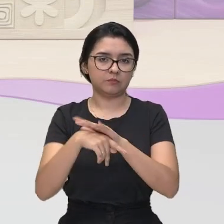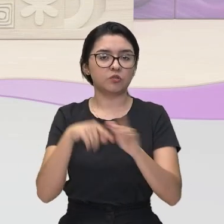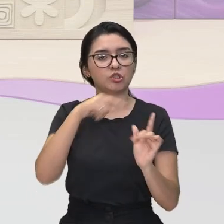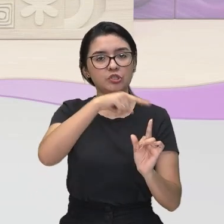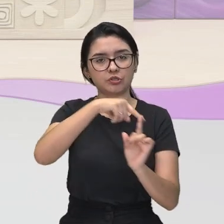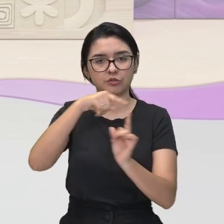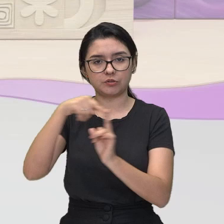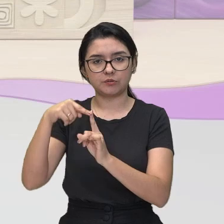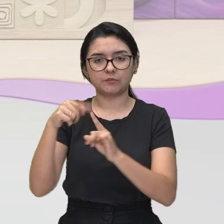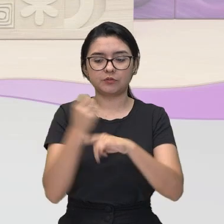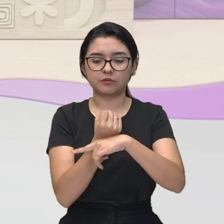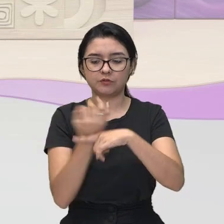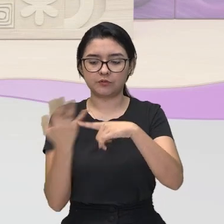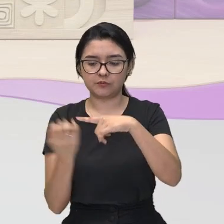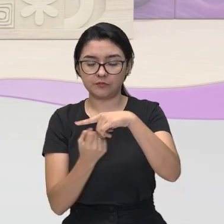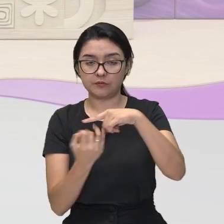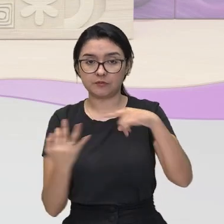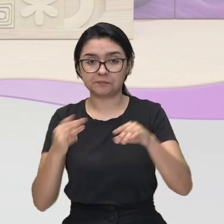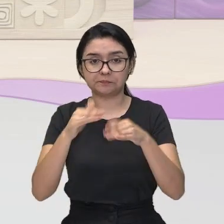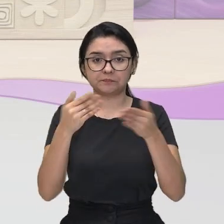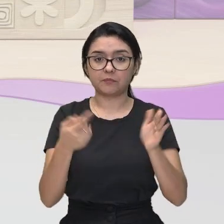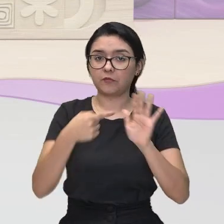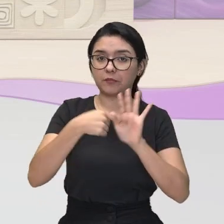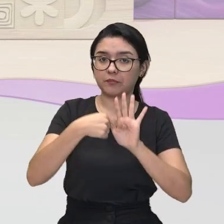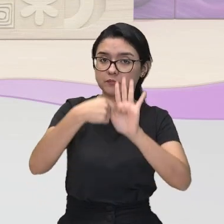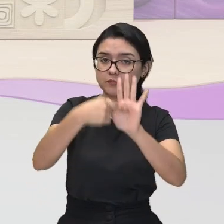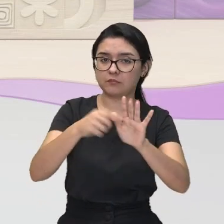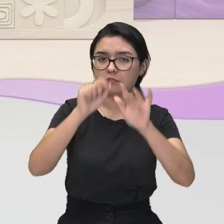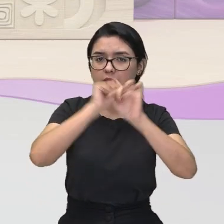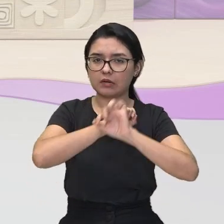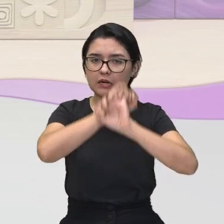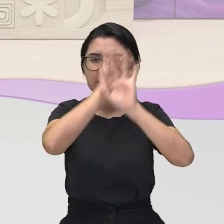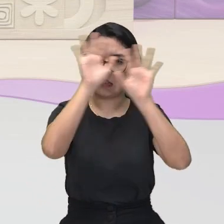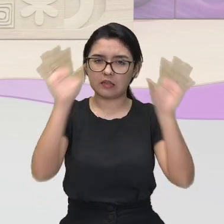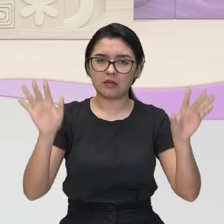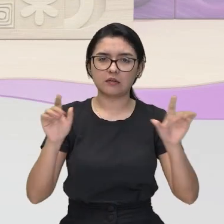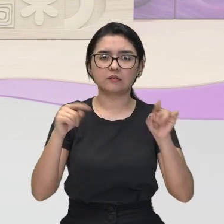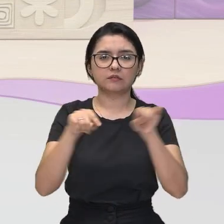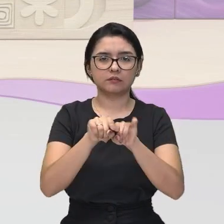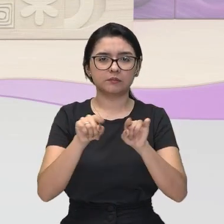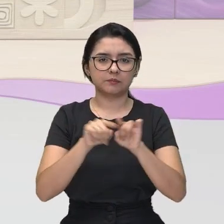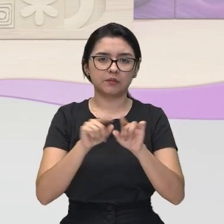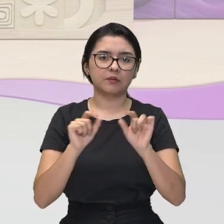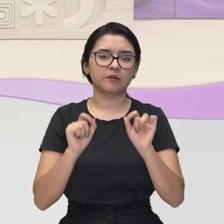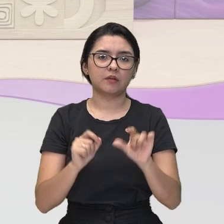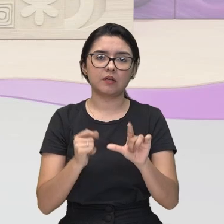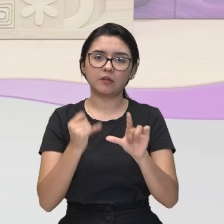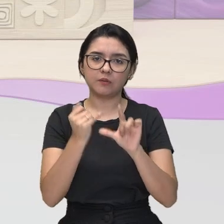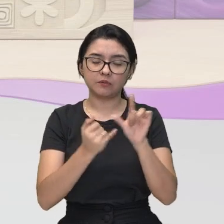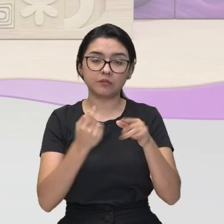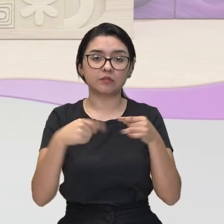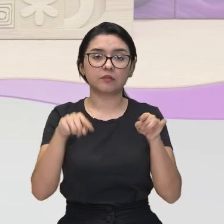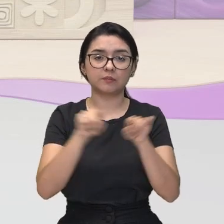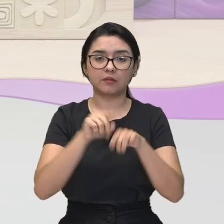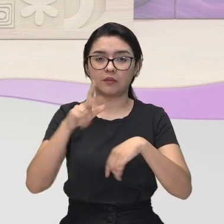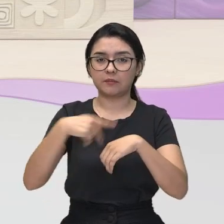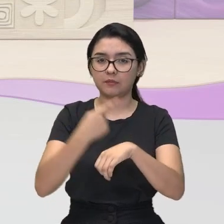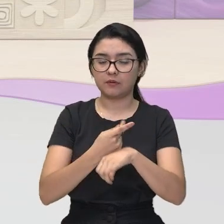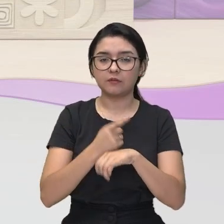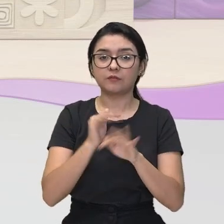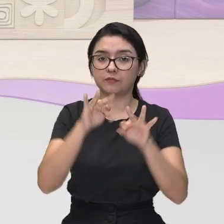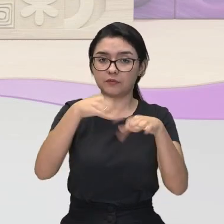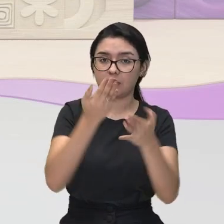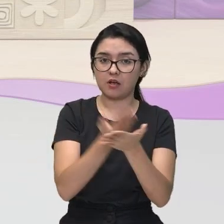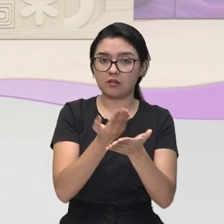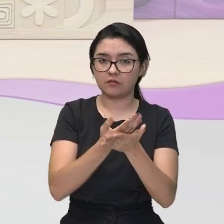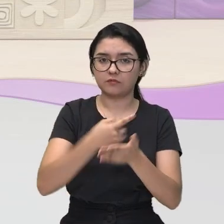aqui, de uma maneira bem sintetizada, de uma maneira bem lúdica, de tal maneira que, depois dessa aula, você nunca mais